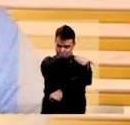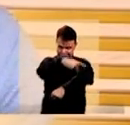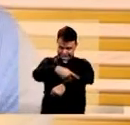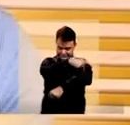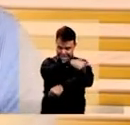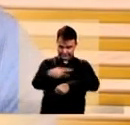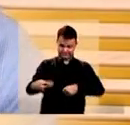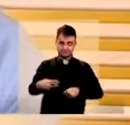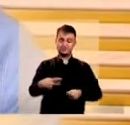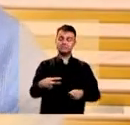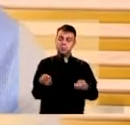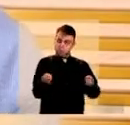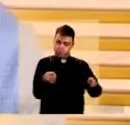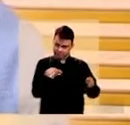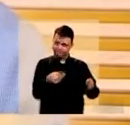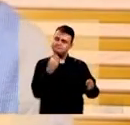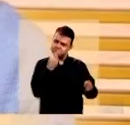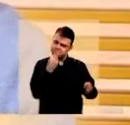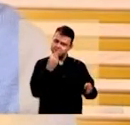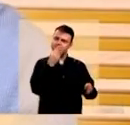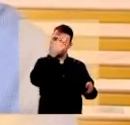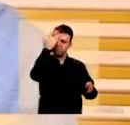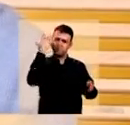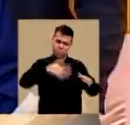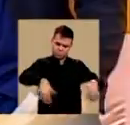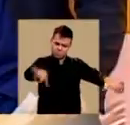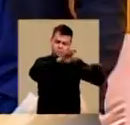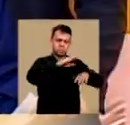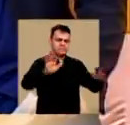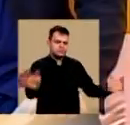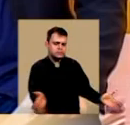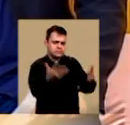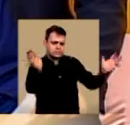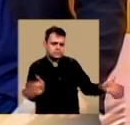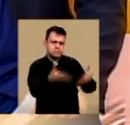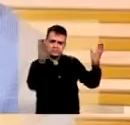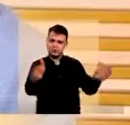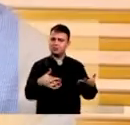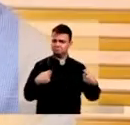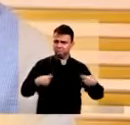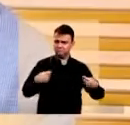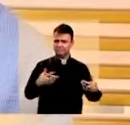precisa receber isso. Porque a leitura, aí os psicólogos